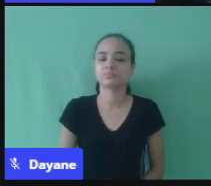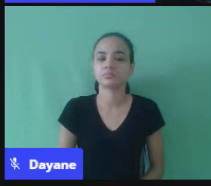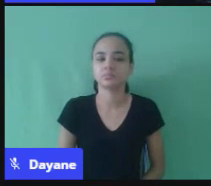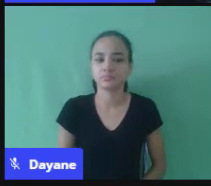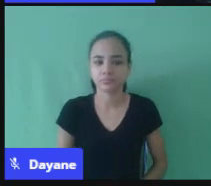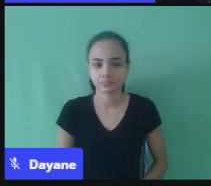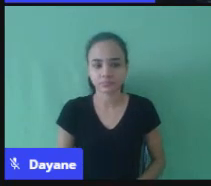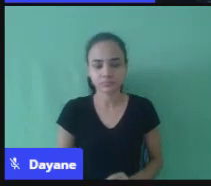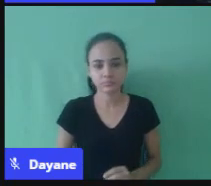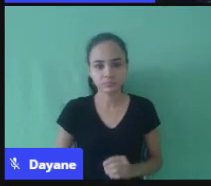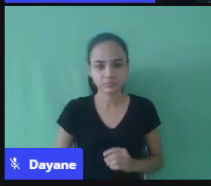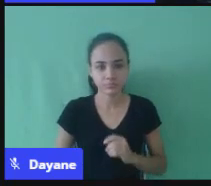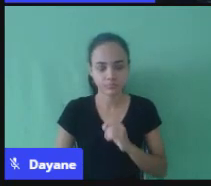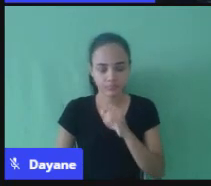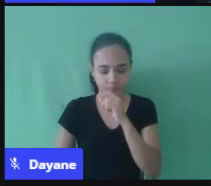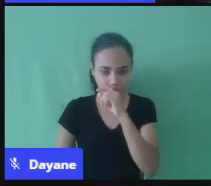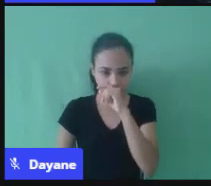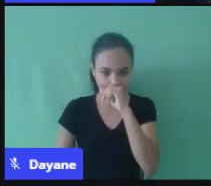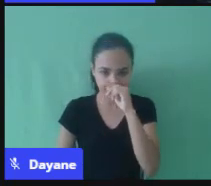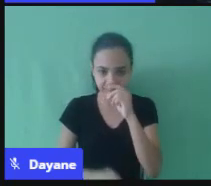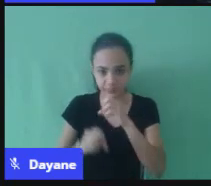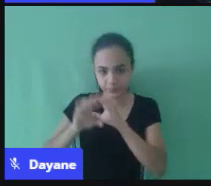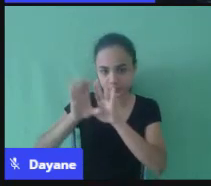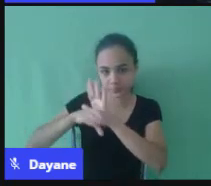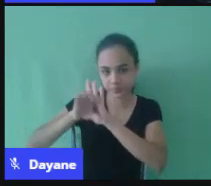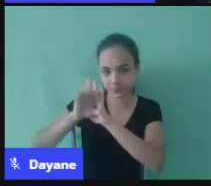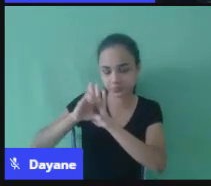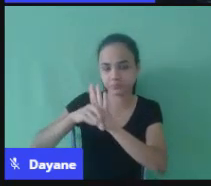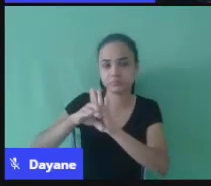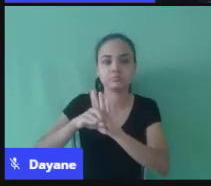Primeiro, né? Conceito de ensino híbrido,